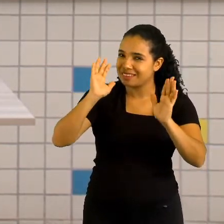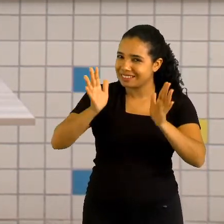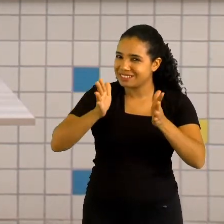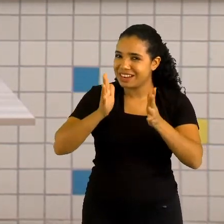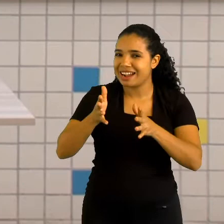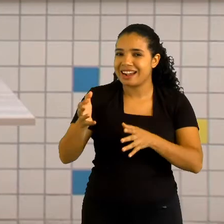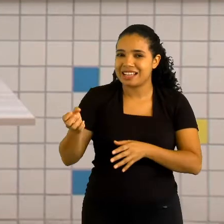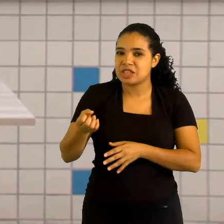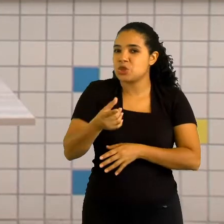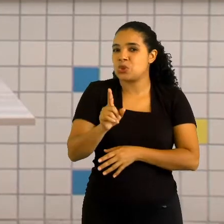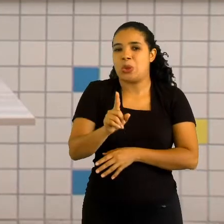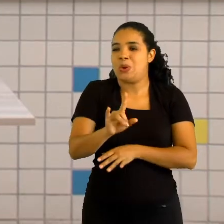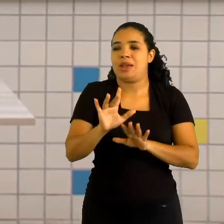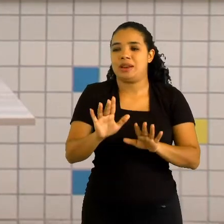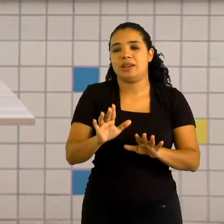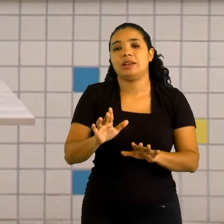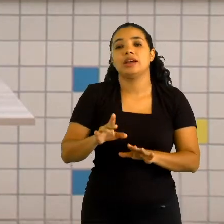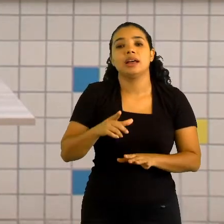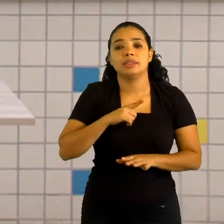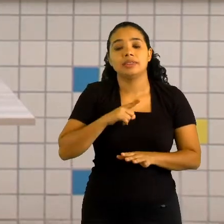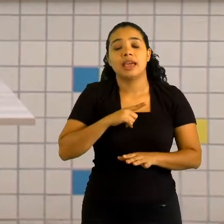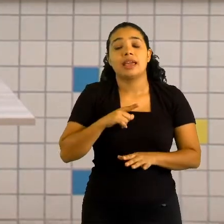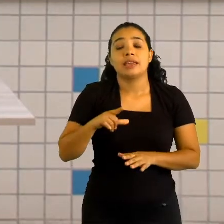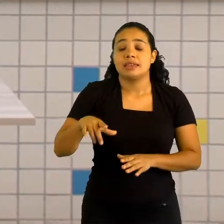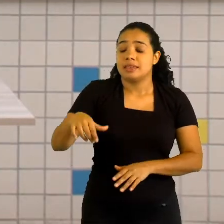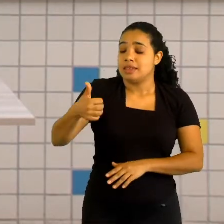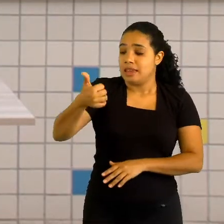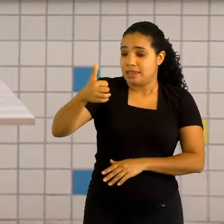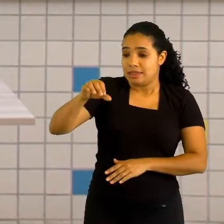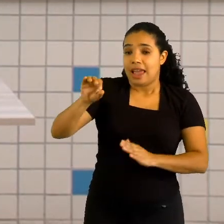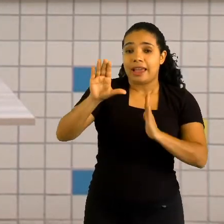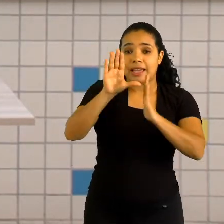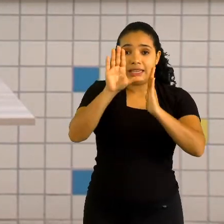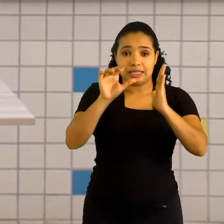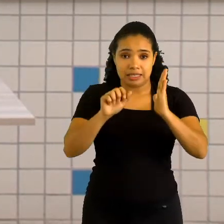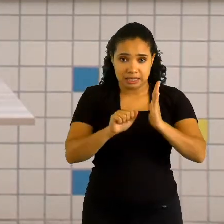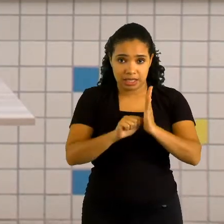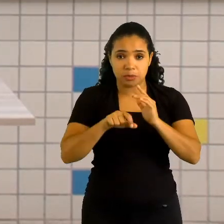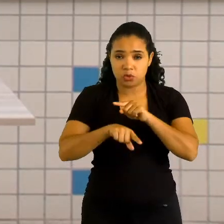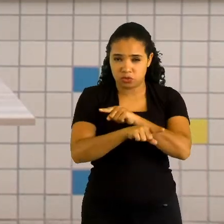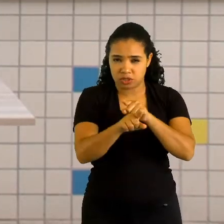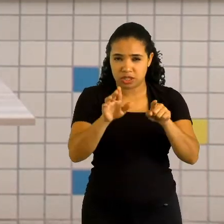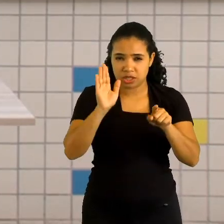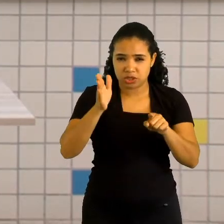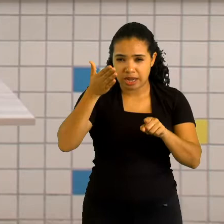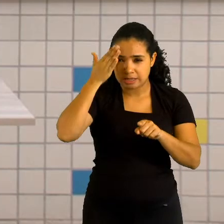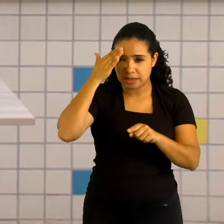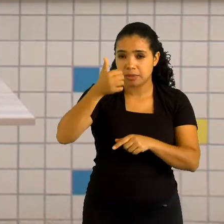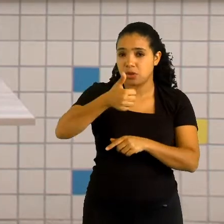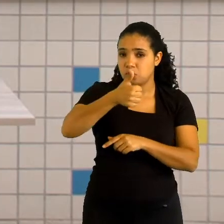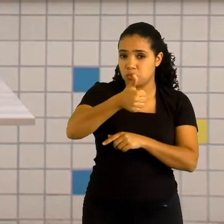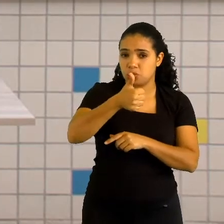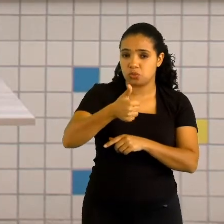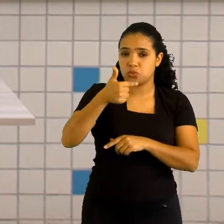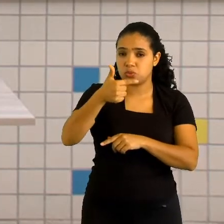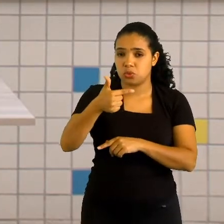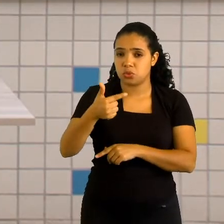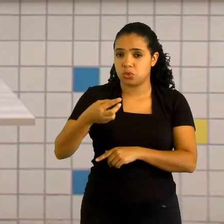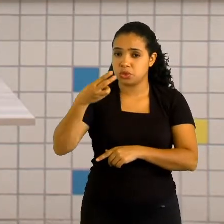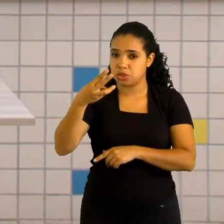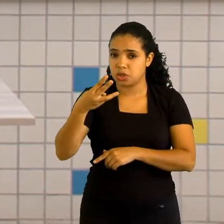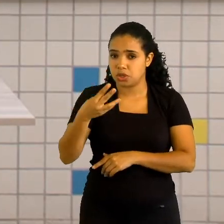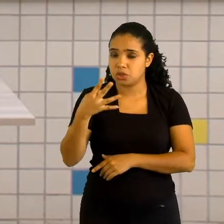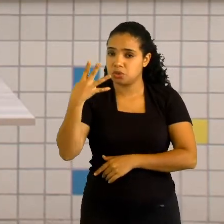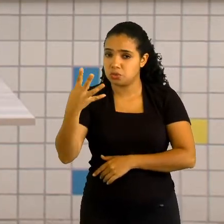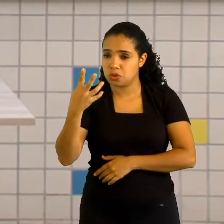de numeração ele também possui 10 símbolos. Vocês já sabem quais são eles também, né? 1, 2, 3,